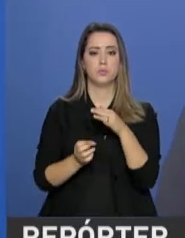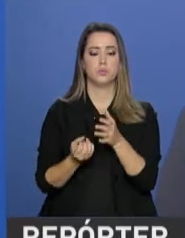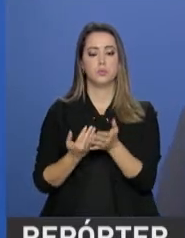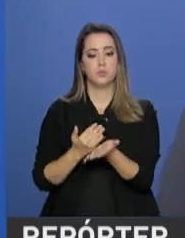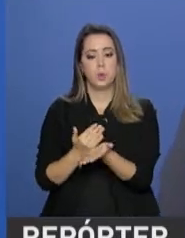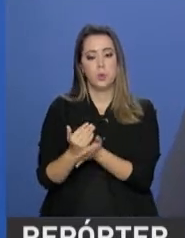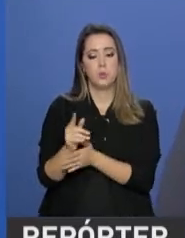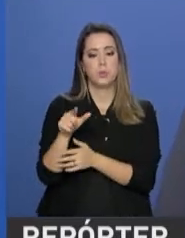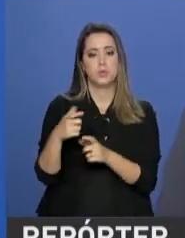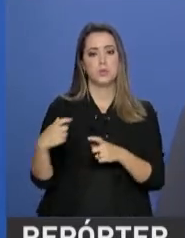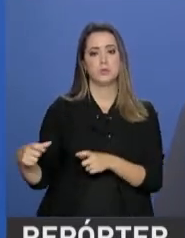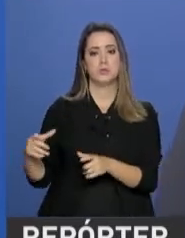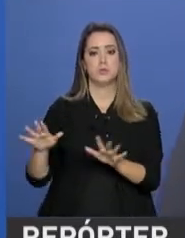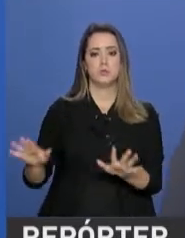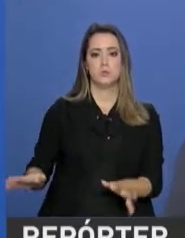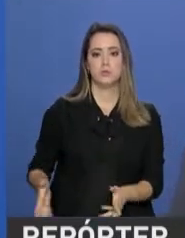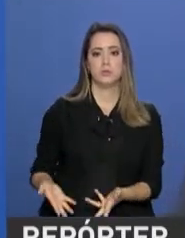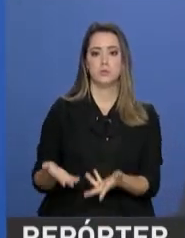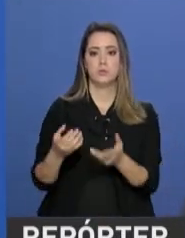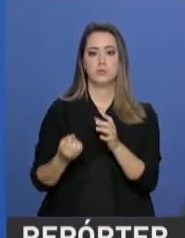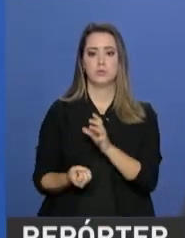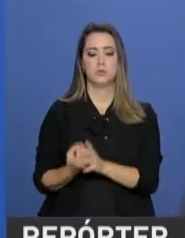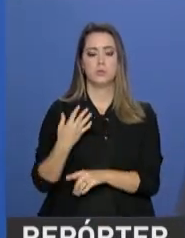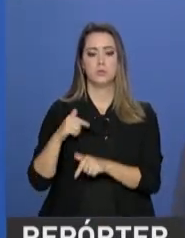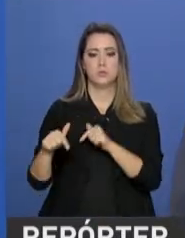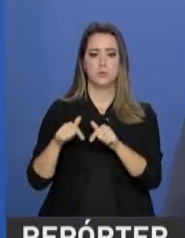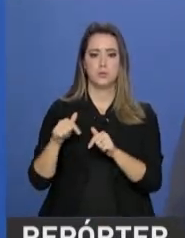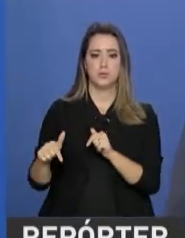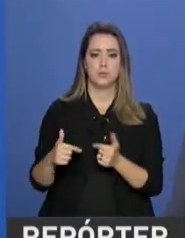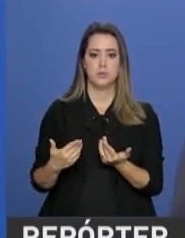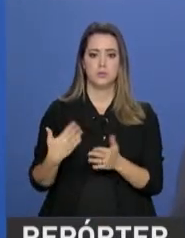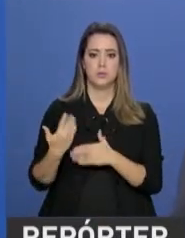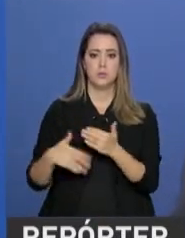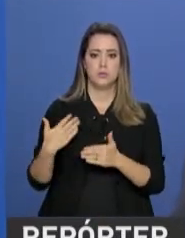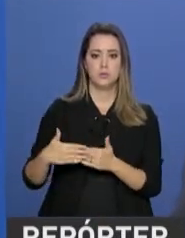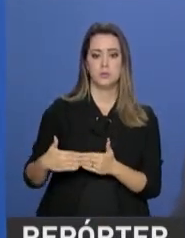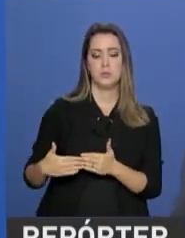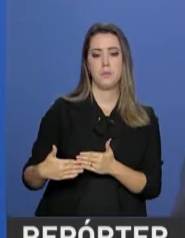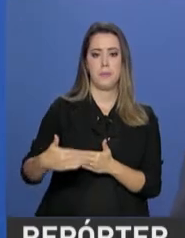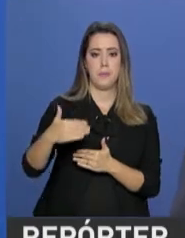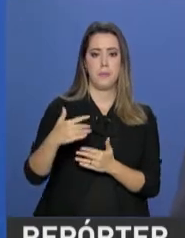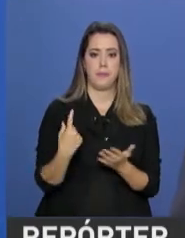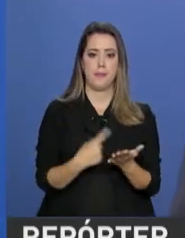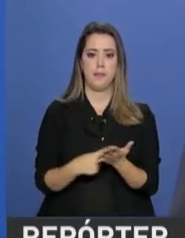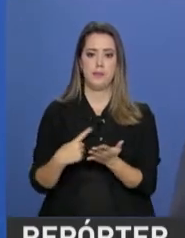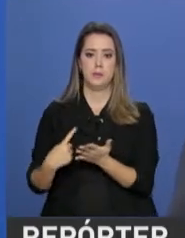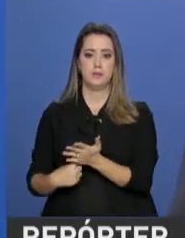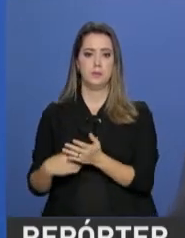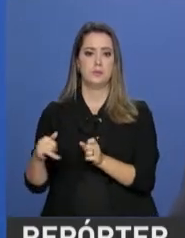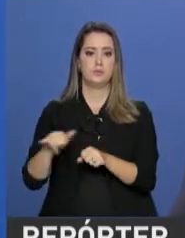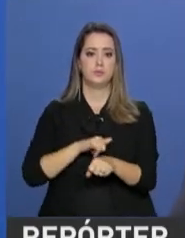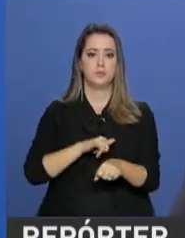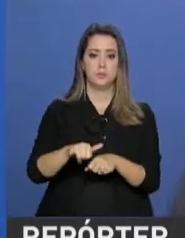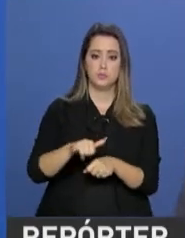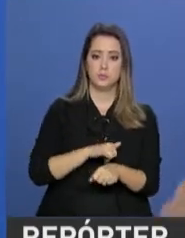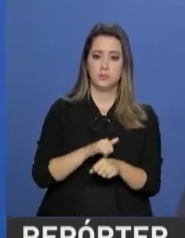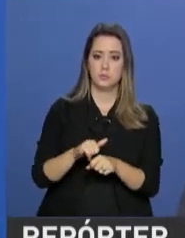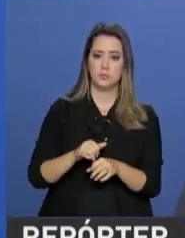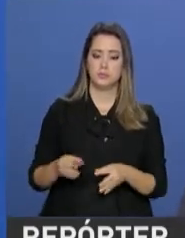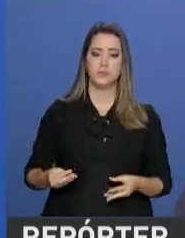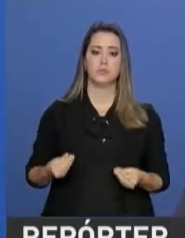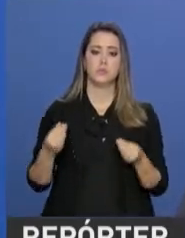e com eles emprego e avance na agenda estratégica de